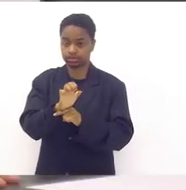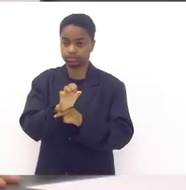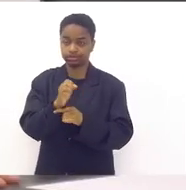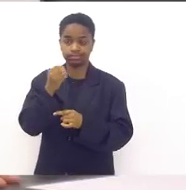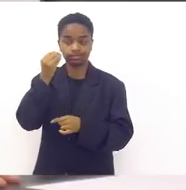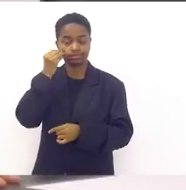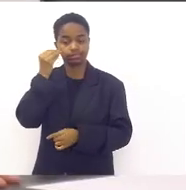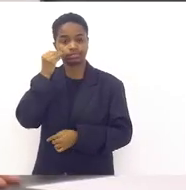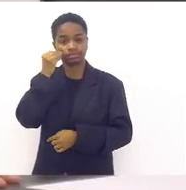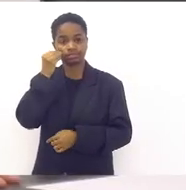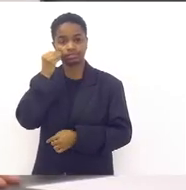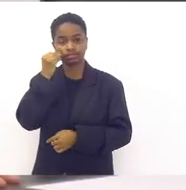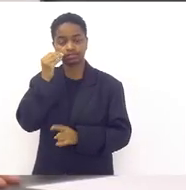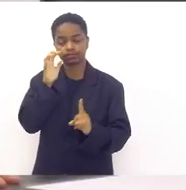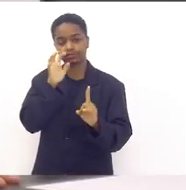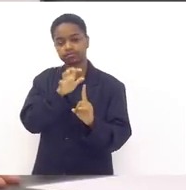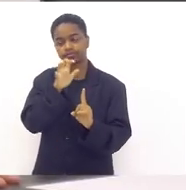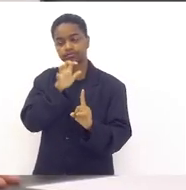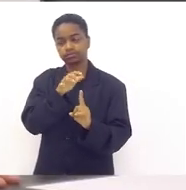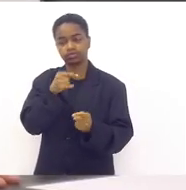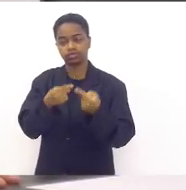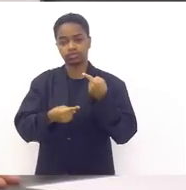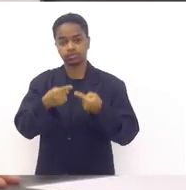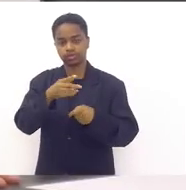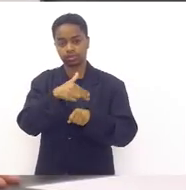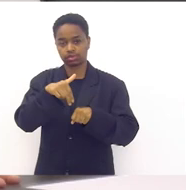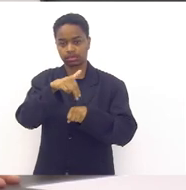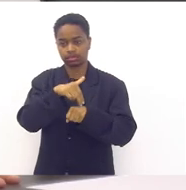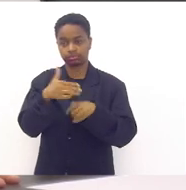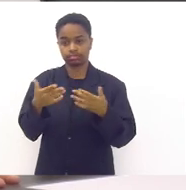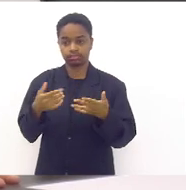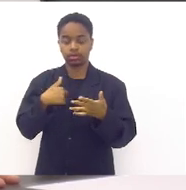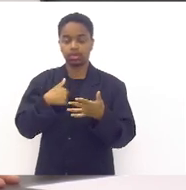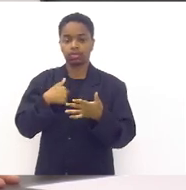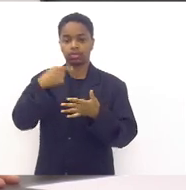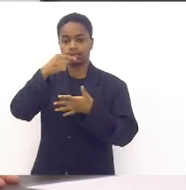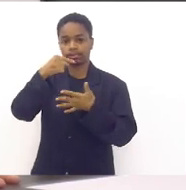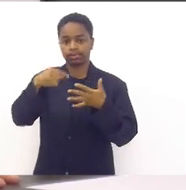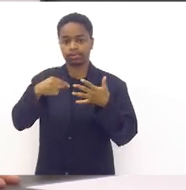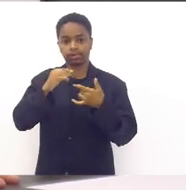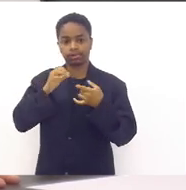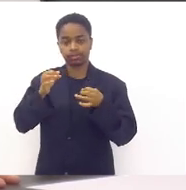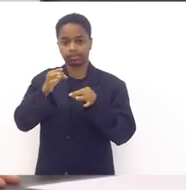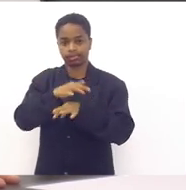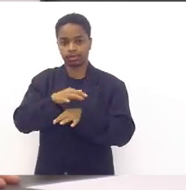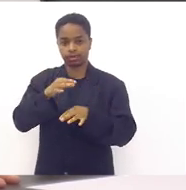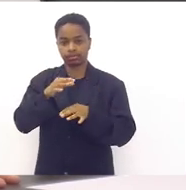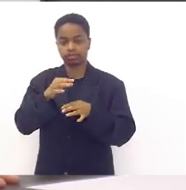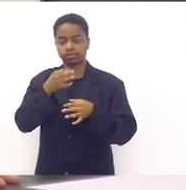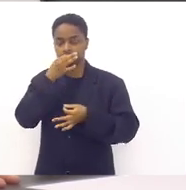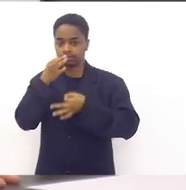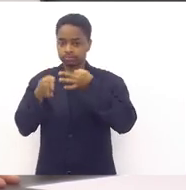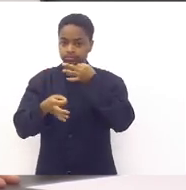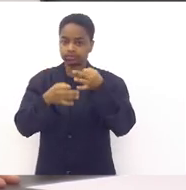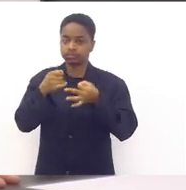procurar fazer, influenciar esse debate nacional. Então, são esses pontos que eu queria... colocar para debate, para